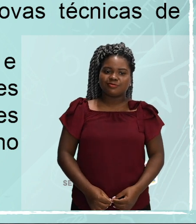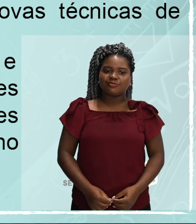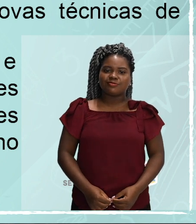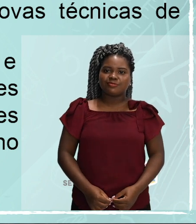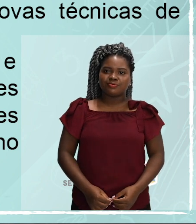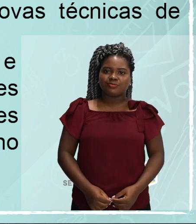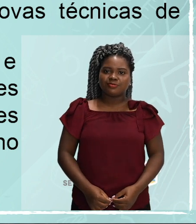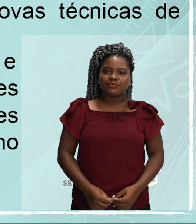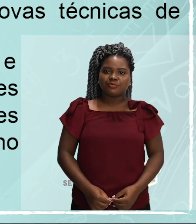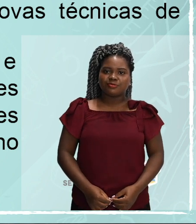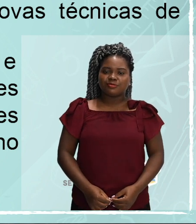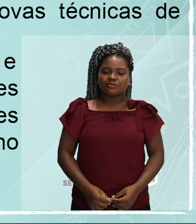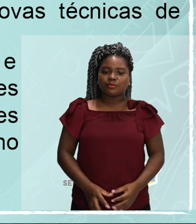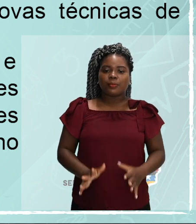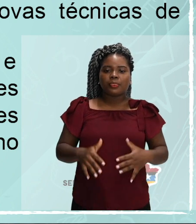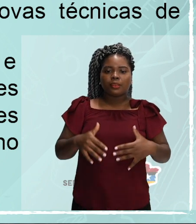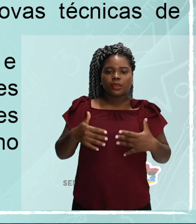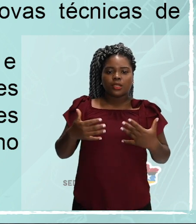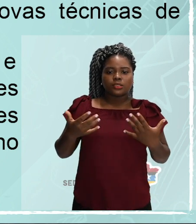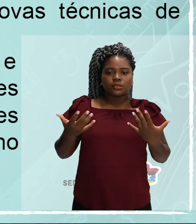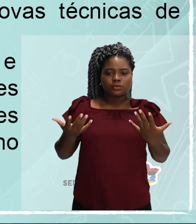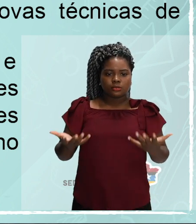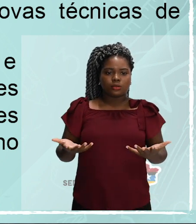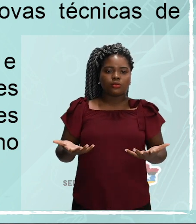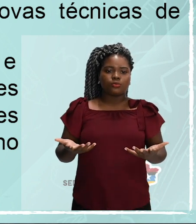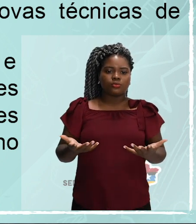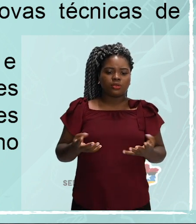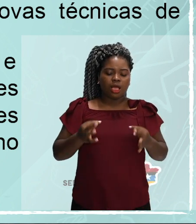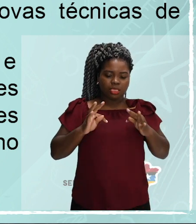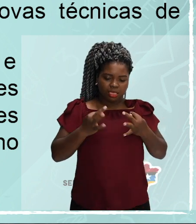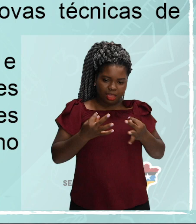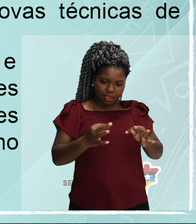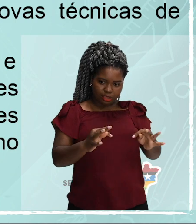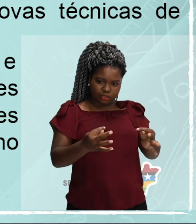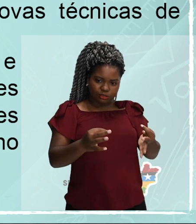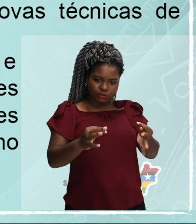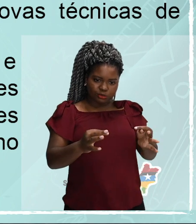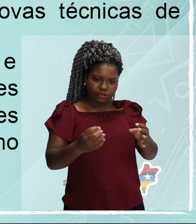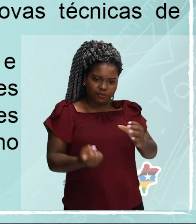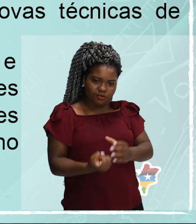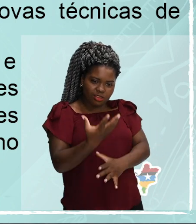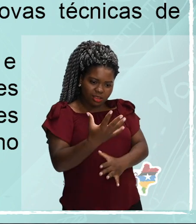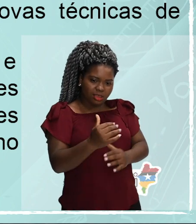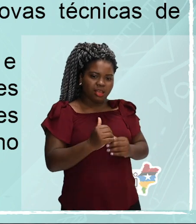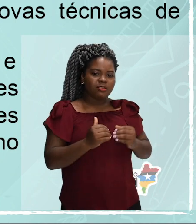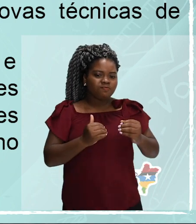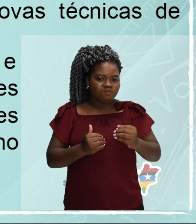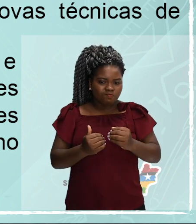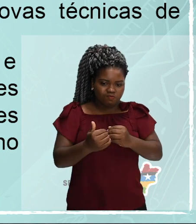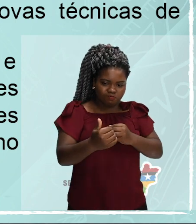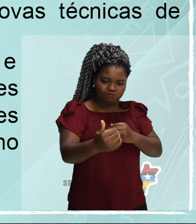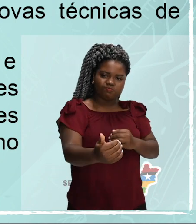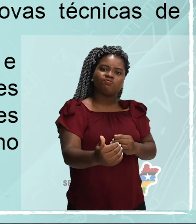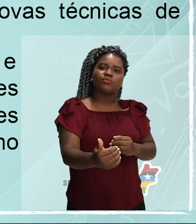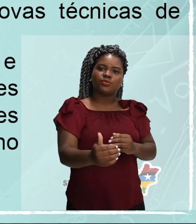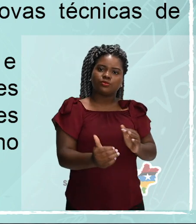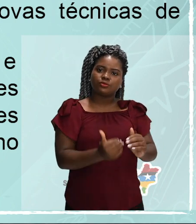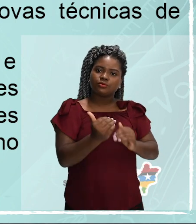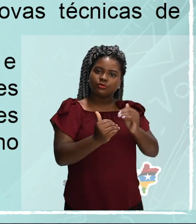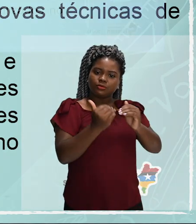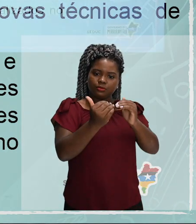detalhamento do espaço. Então, à medida que as tecnologias avançaram, os estudos da